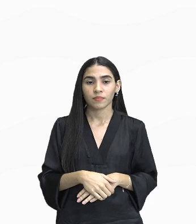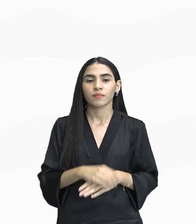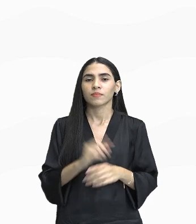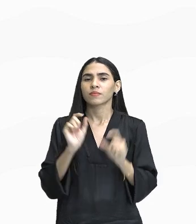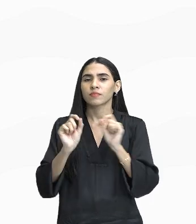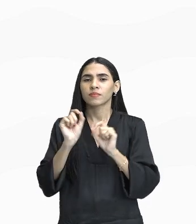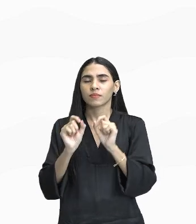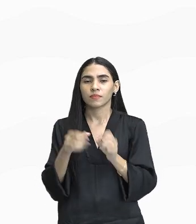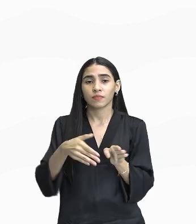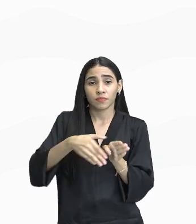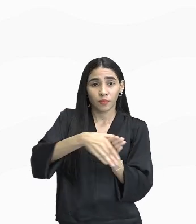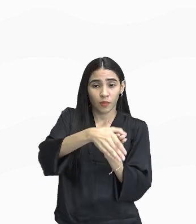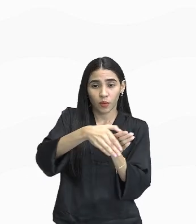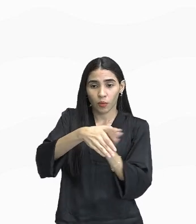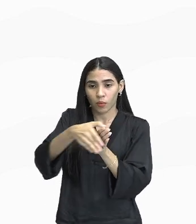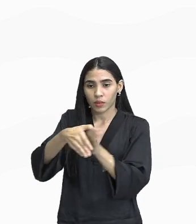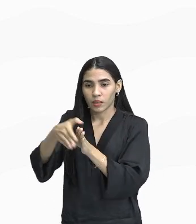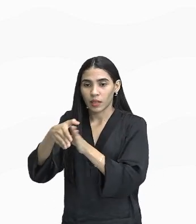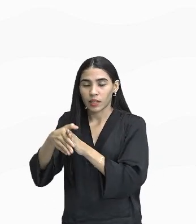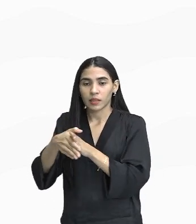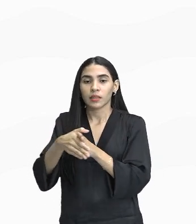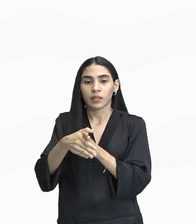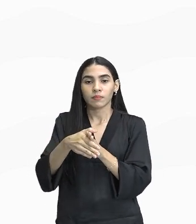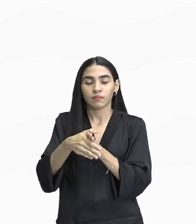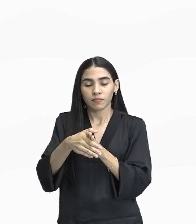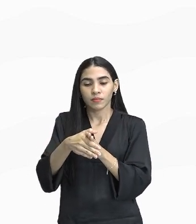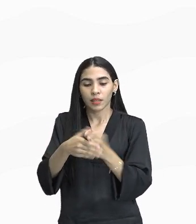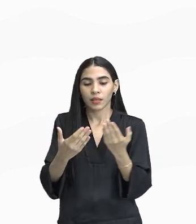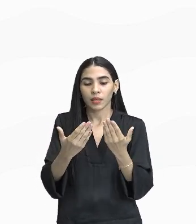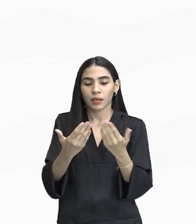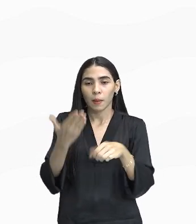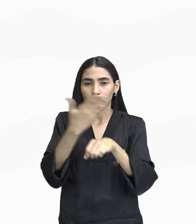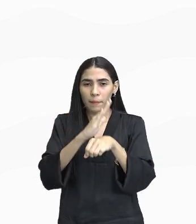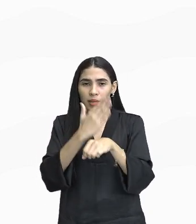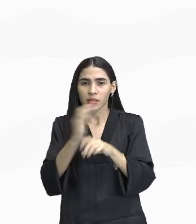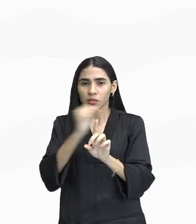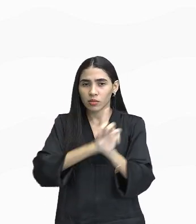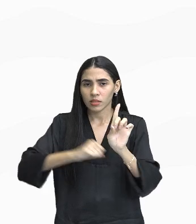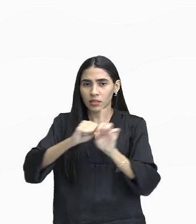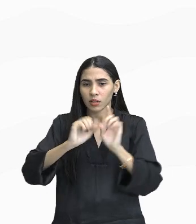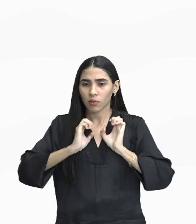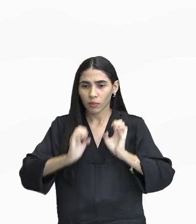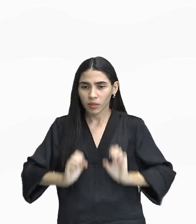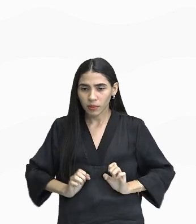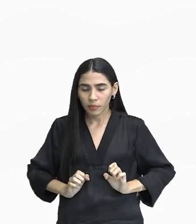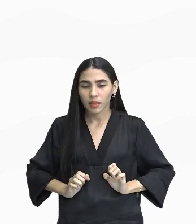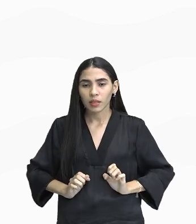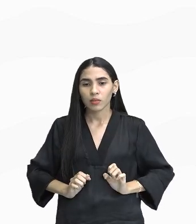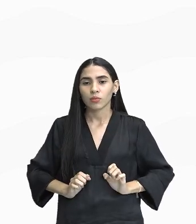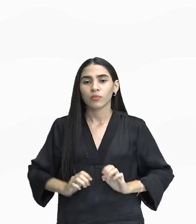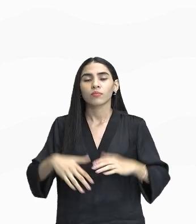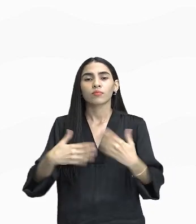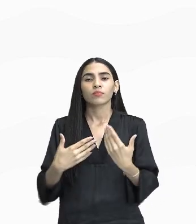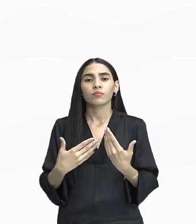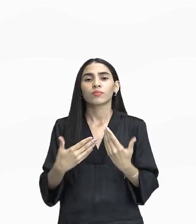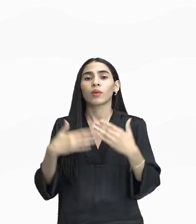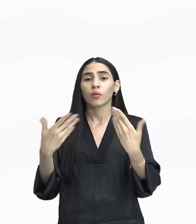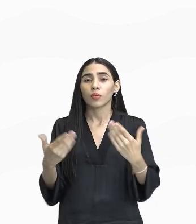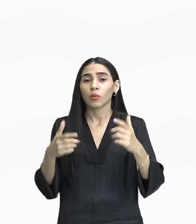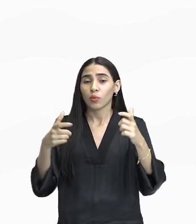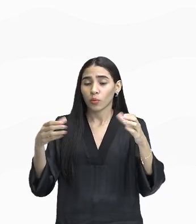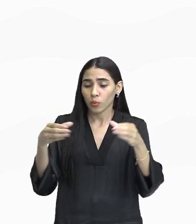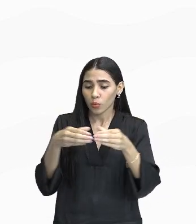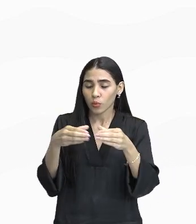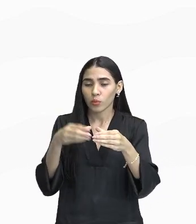ela faz? Orienta as práticas sociais, os comportamentos e as condutas aonde? No próprio